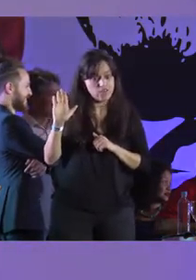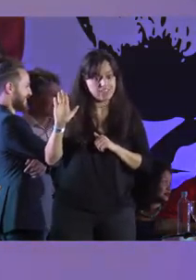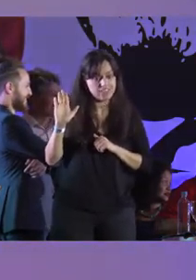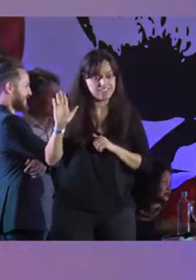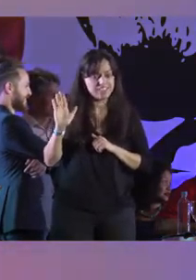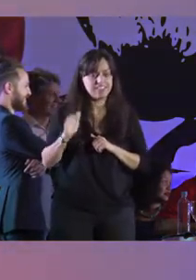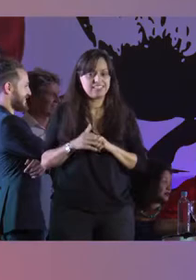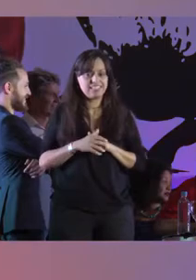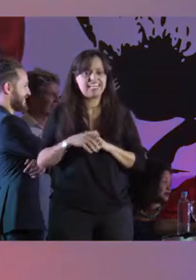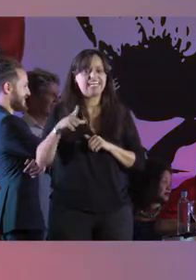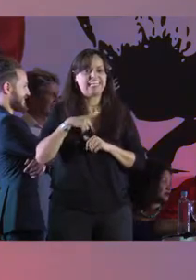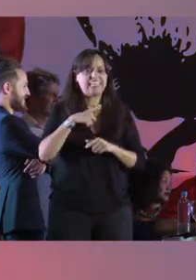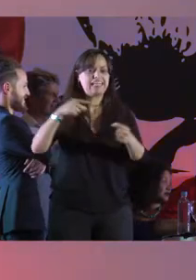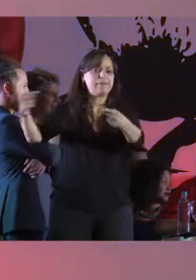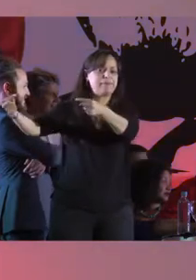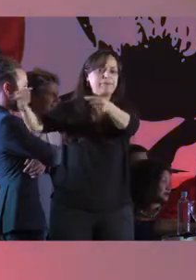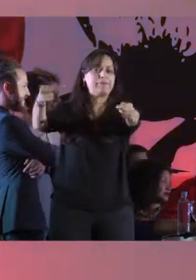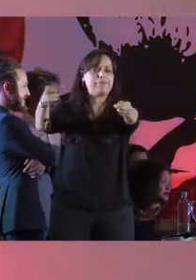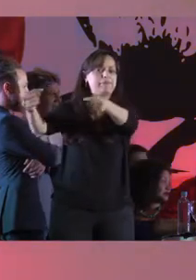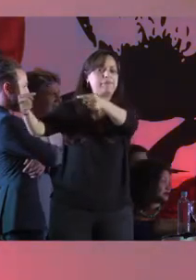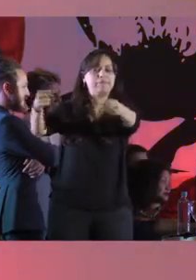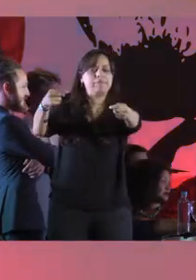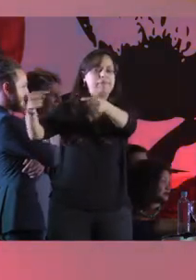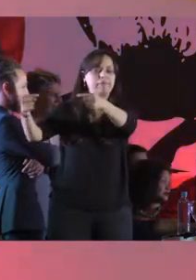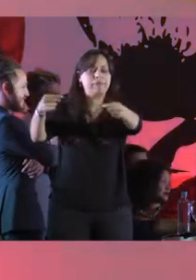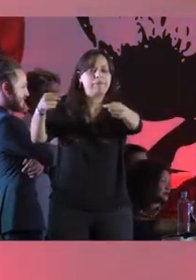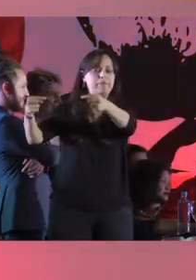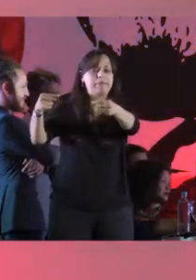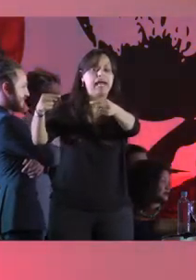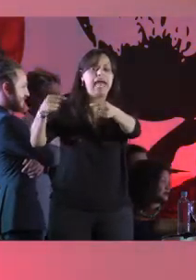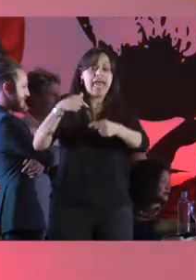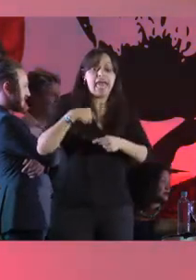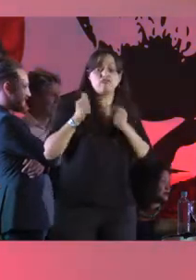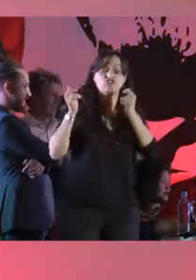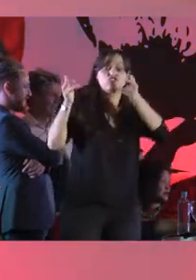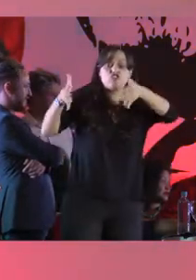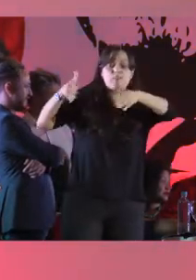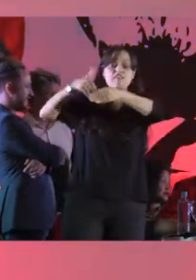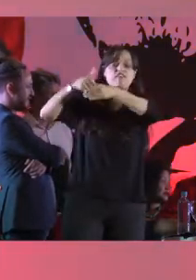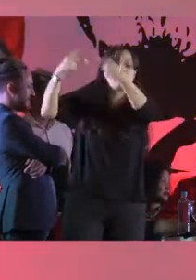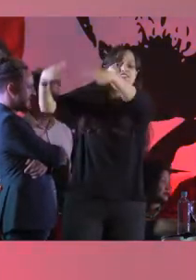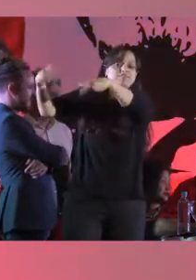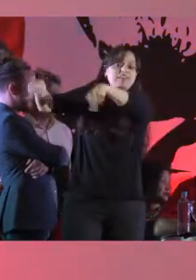gente disputando o espólio do Lula e o espólio do PT. E